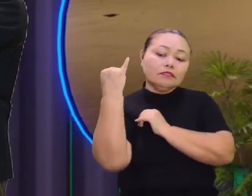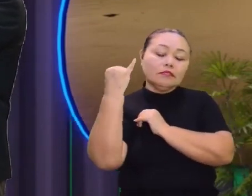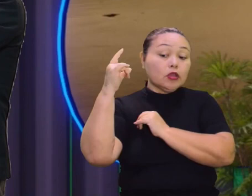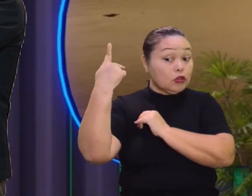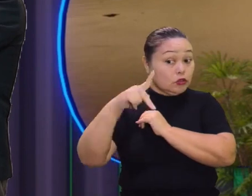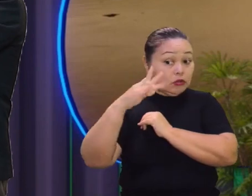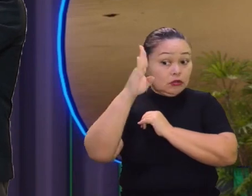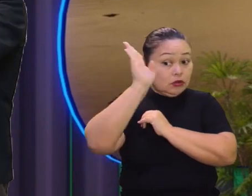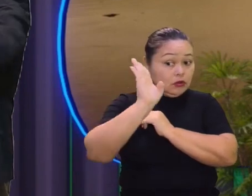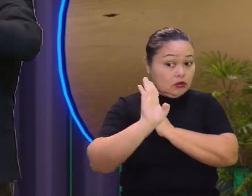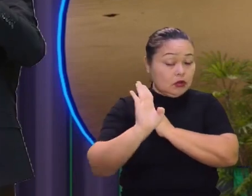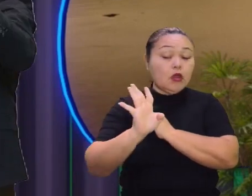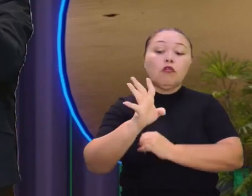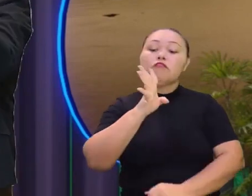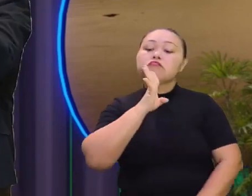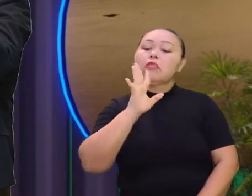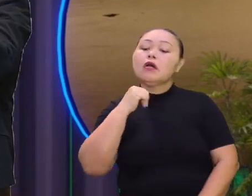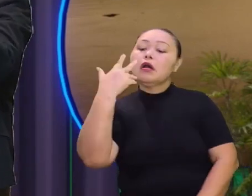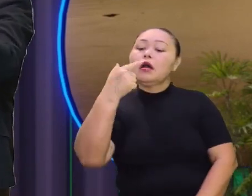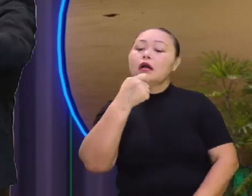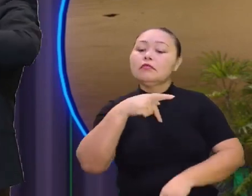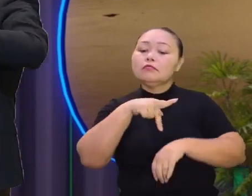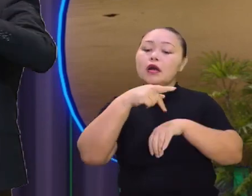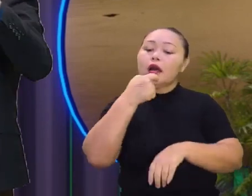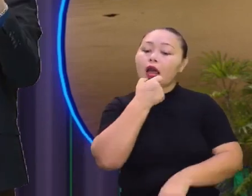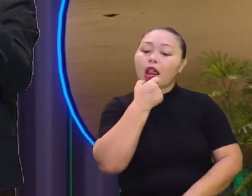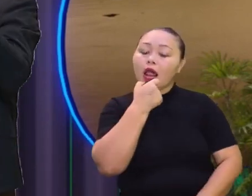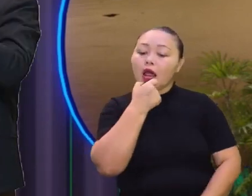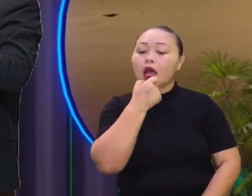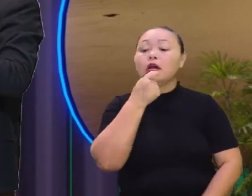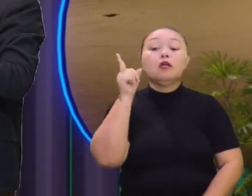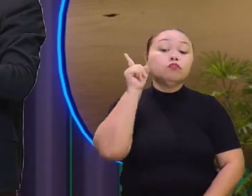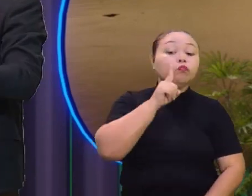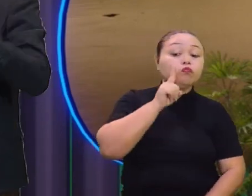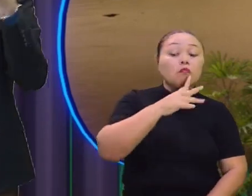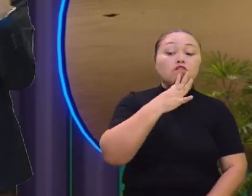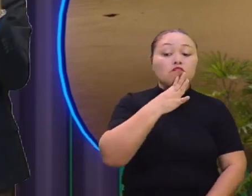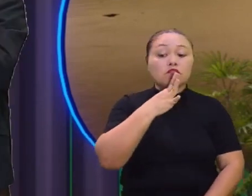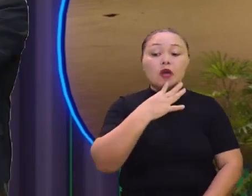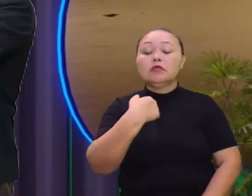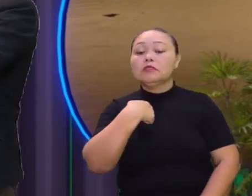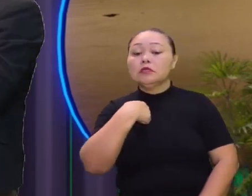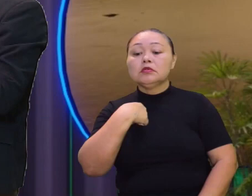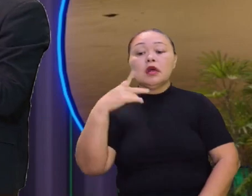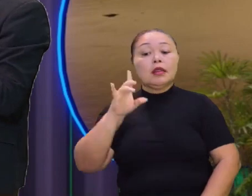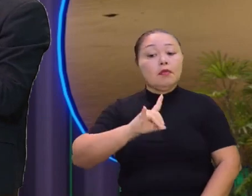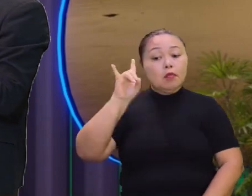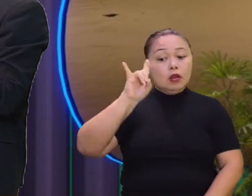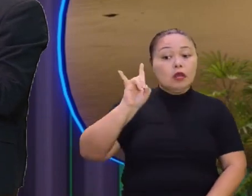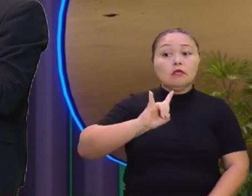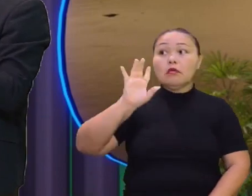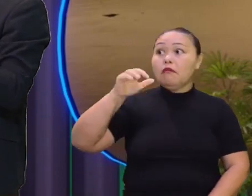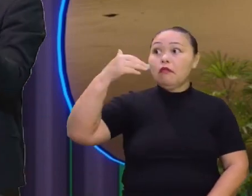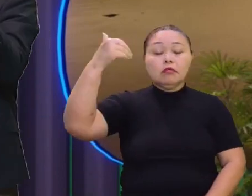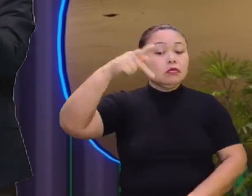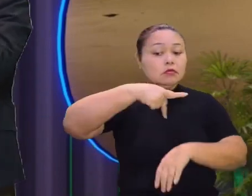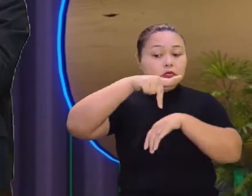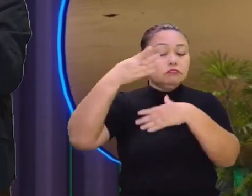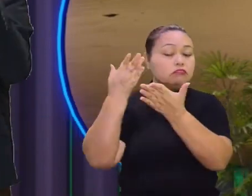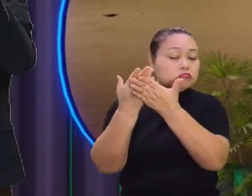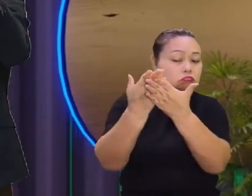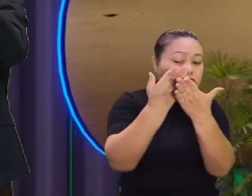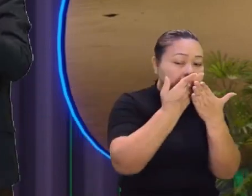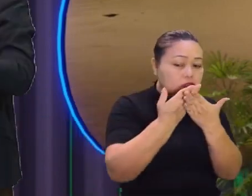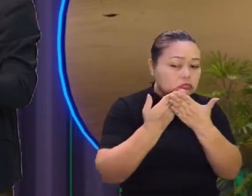só para os brasileiros, não. Ela é conhecida lá na Inglaterra, ela é conhecida nos Estados Unidos, ela é conhecida na Bolívia. Exatamente. São